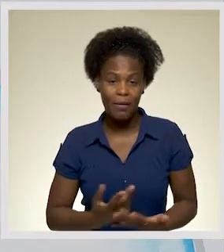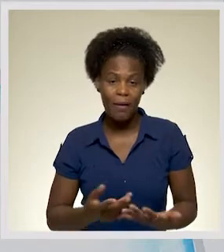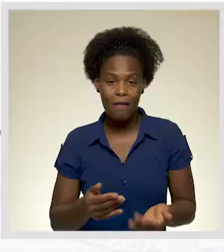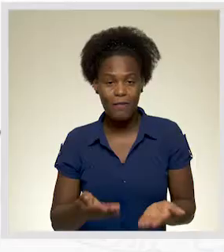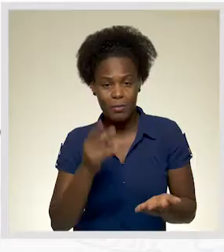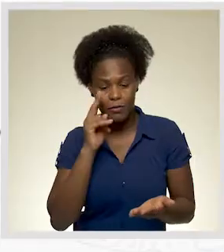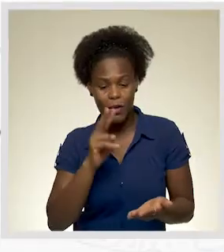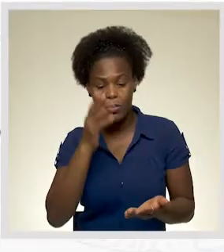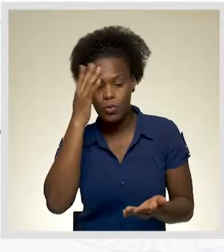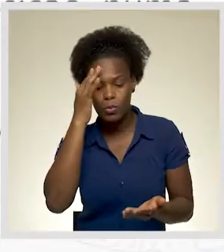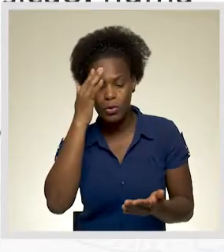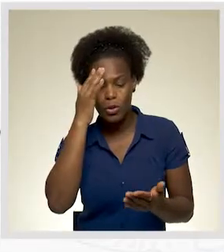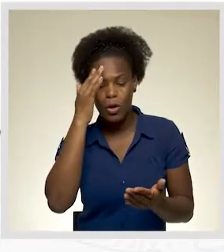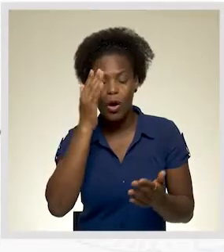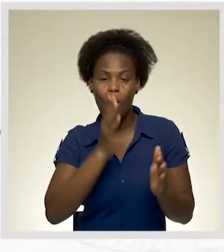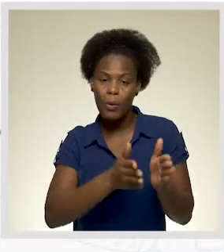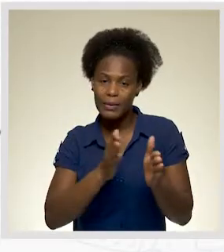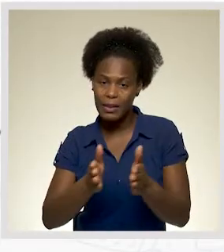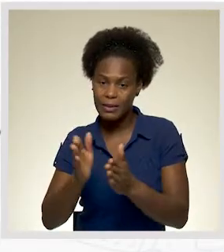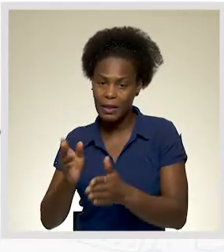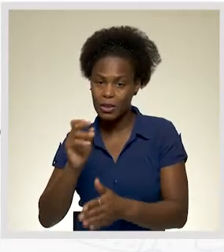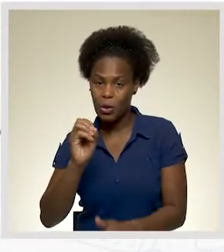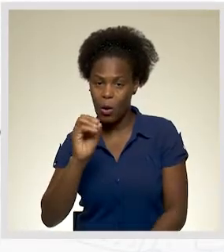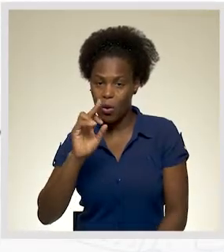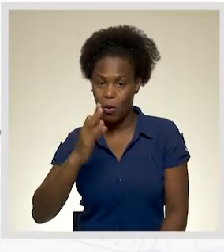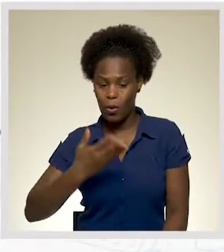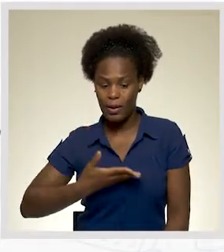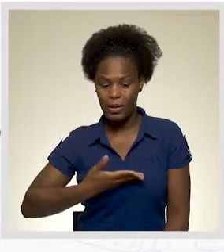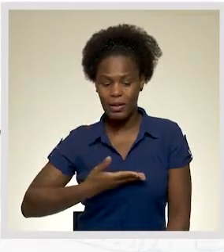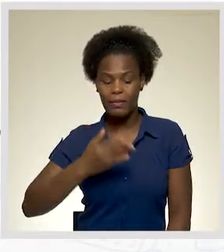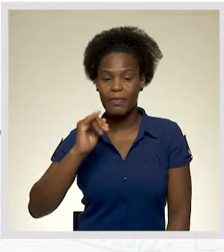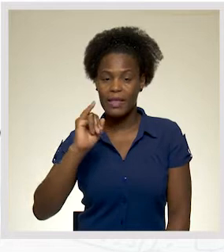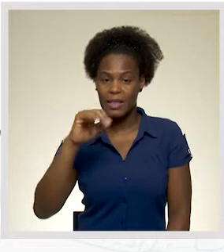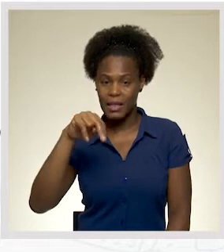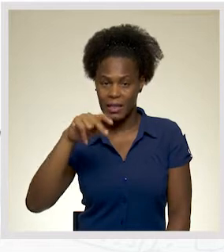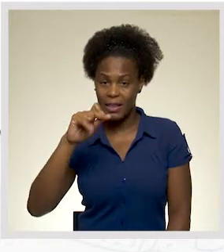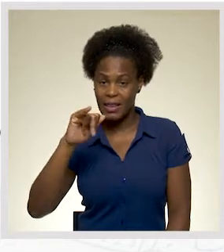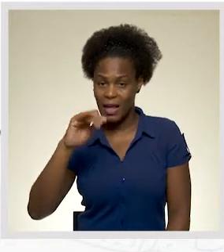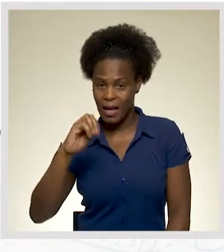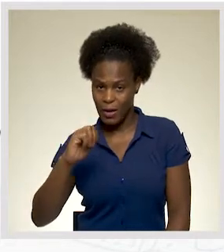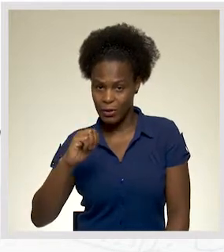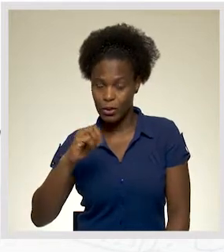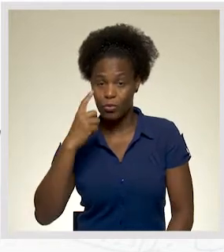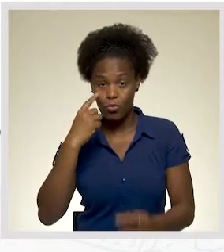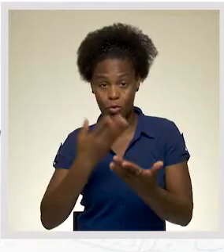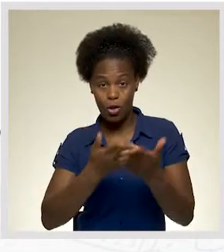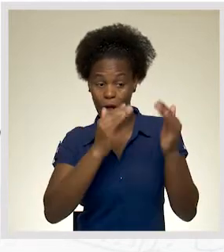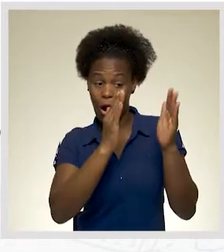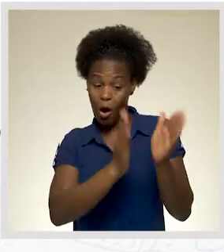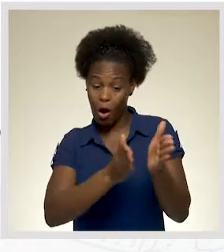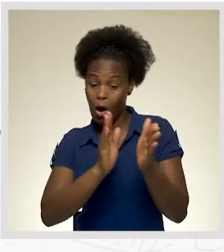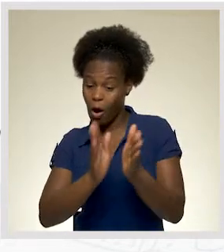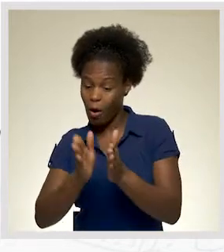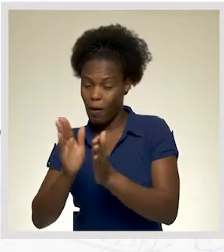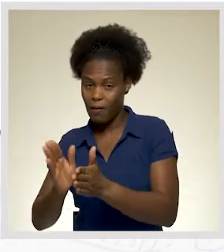vamos ver os ordinais. O que são números ordinais? Indicam ordem